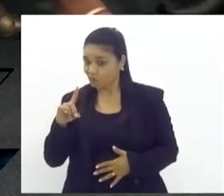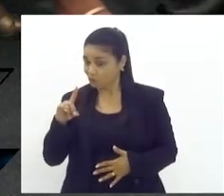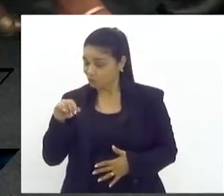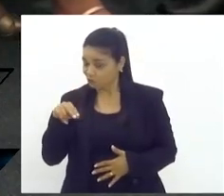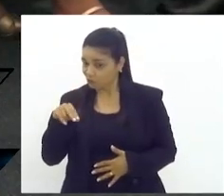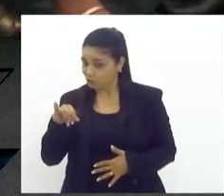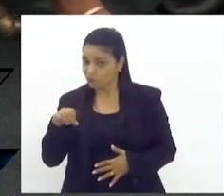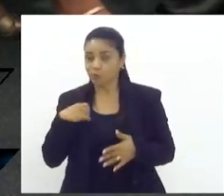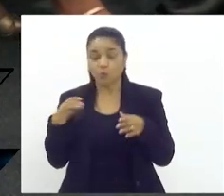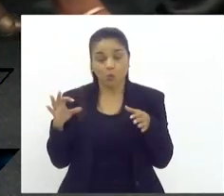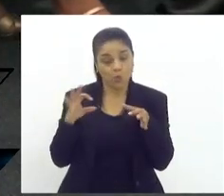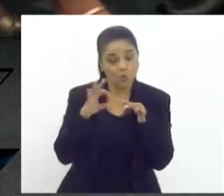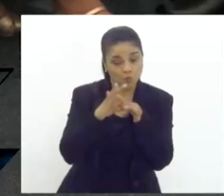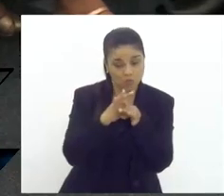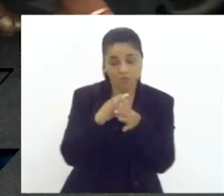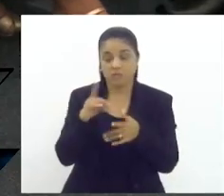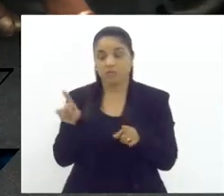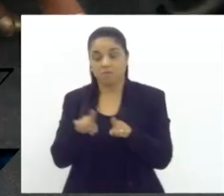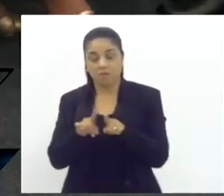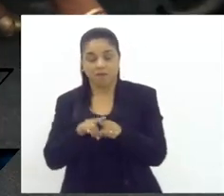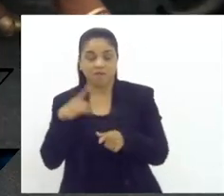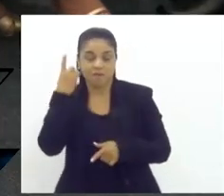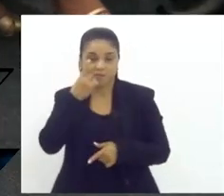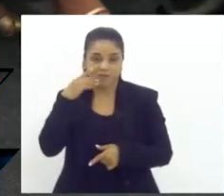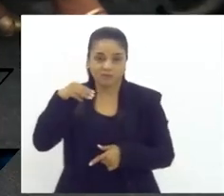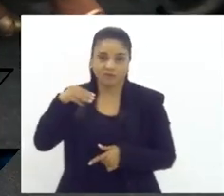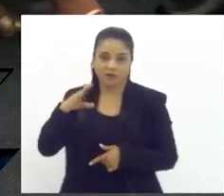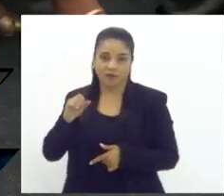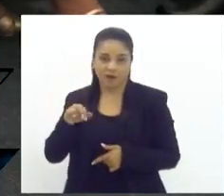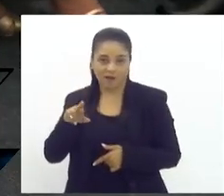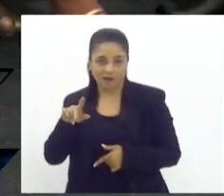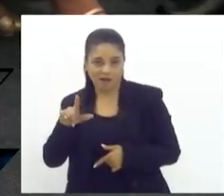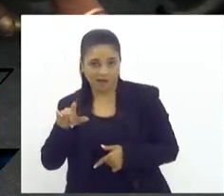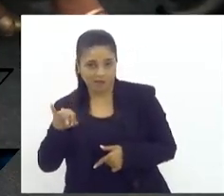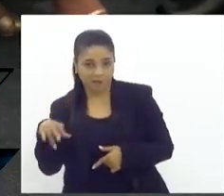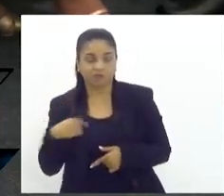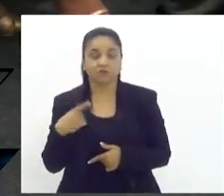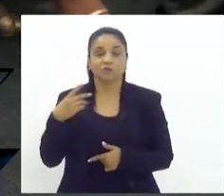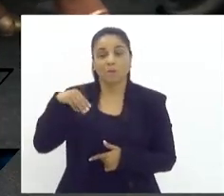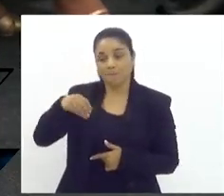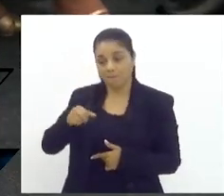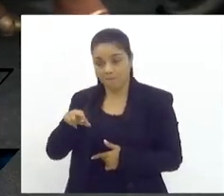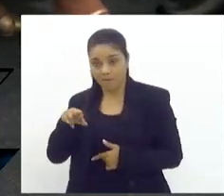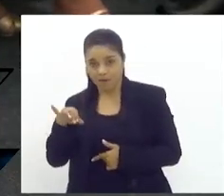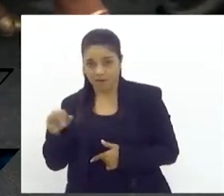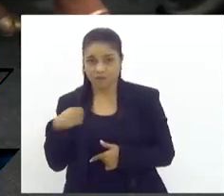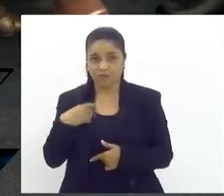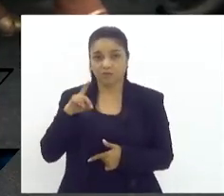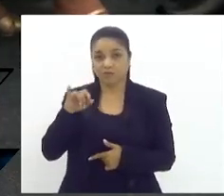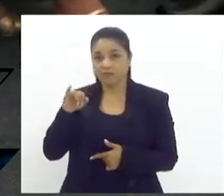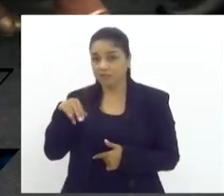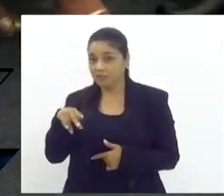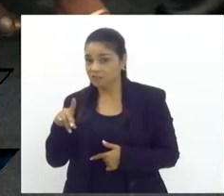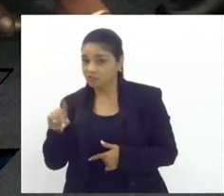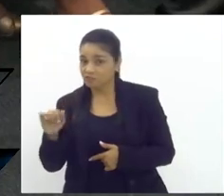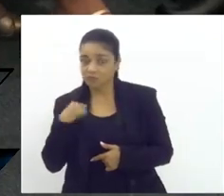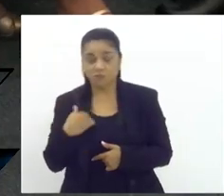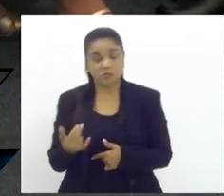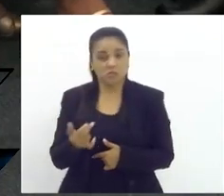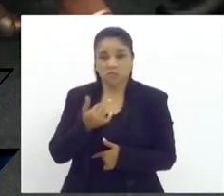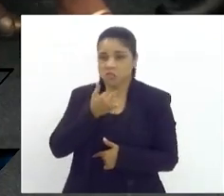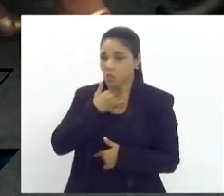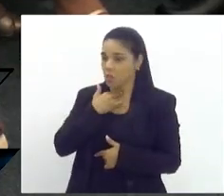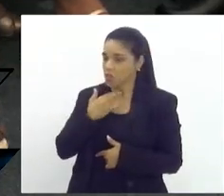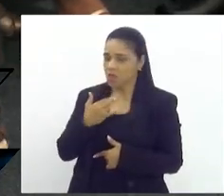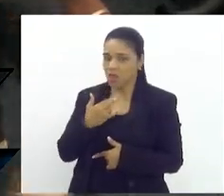deputado Carlinhos do BNH Deputado Márcio Gualberto deputada índia porque não podemos